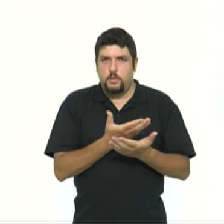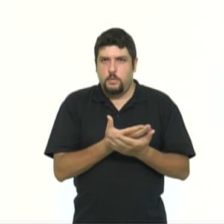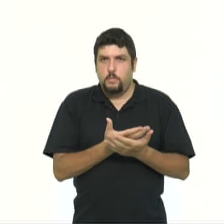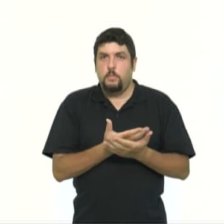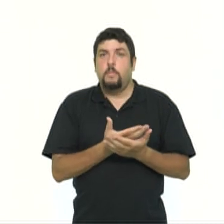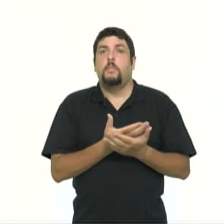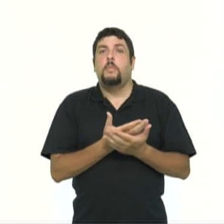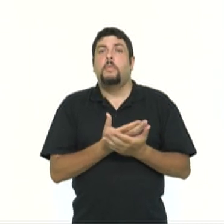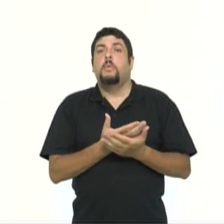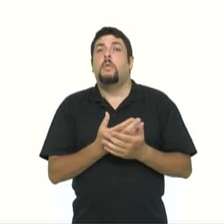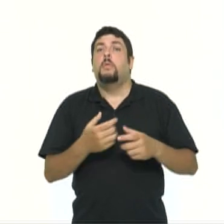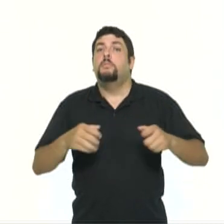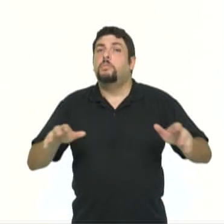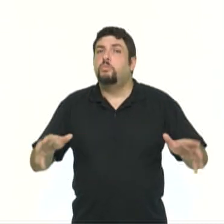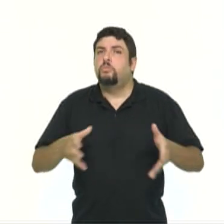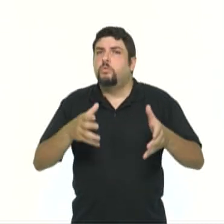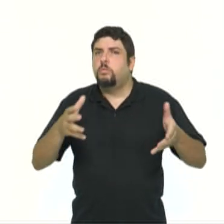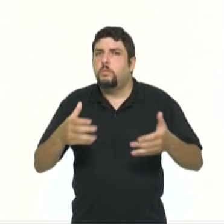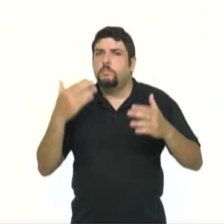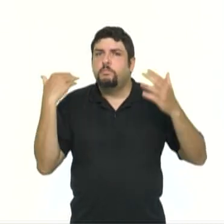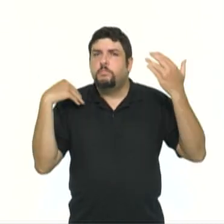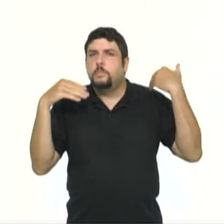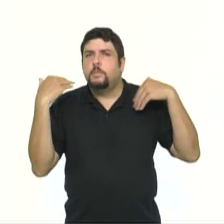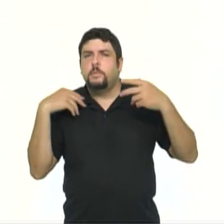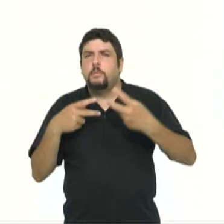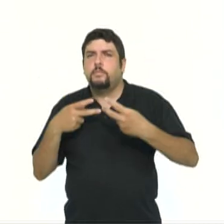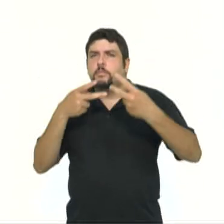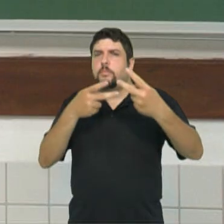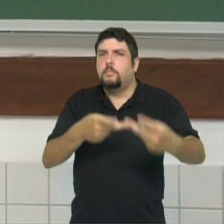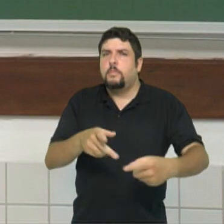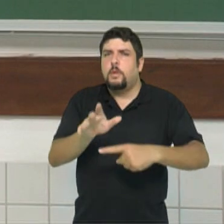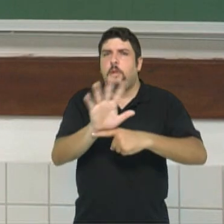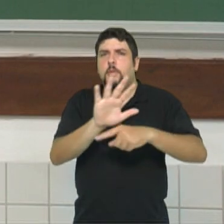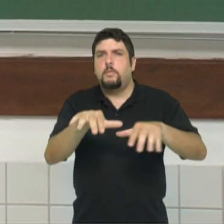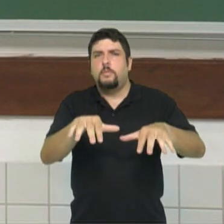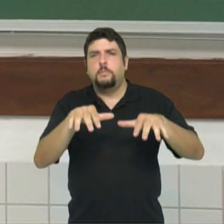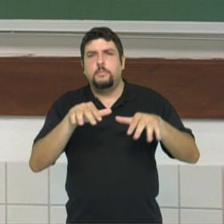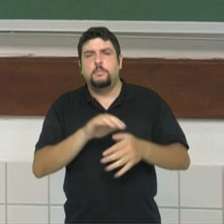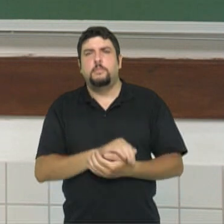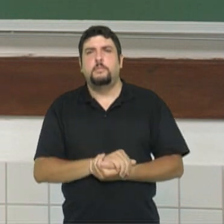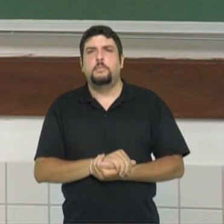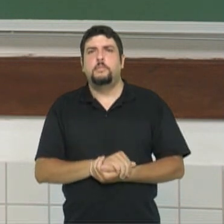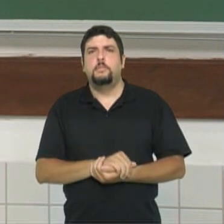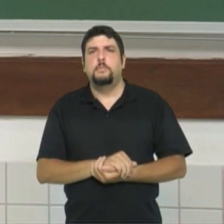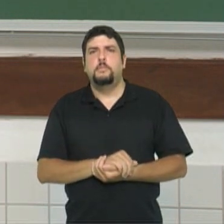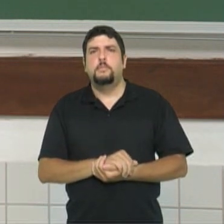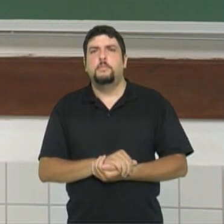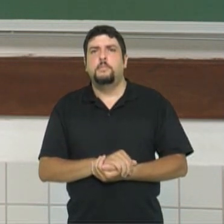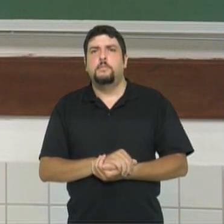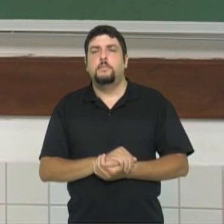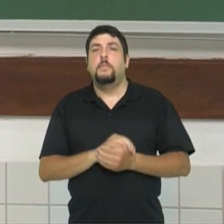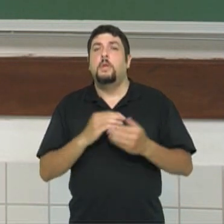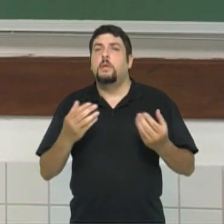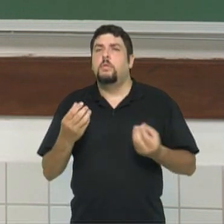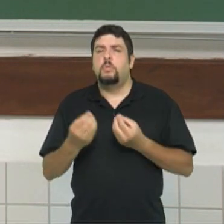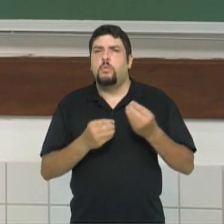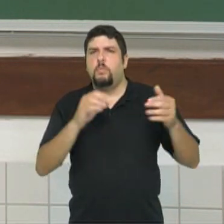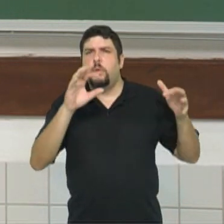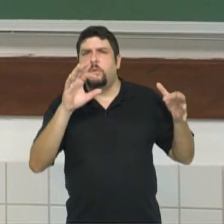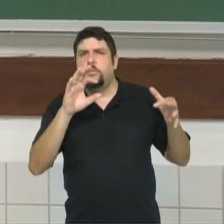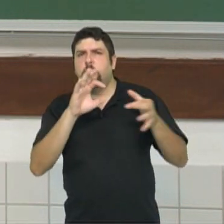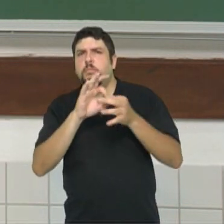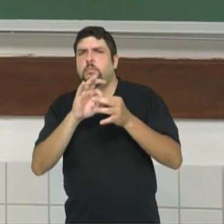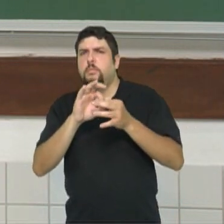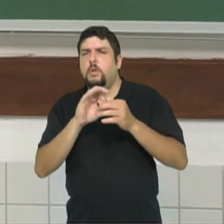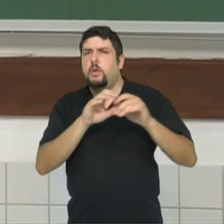promover passeios aos cinemas locais. Então, aqui a Ana Clara teve que ligar uma ideia à outra. Que